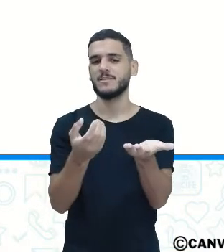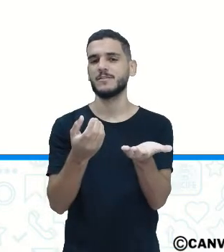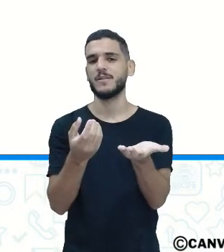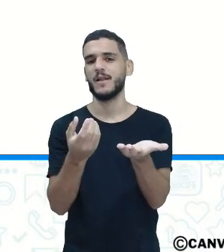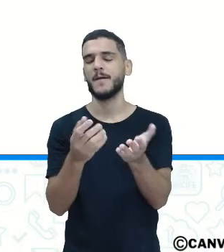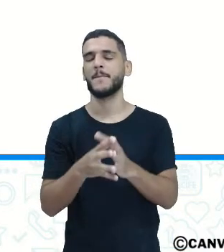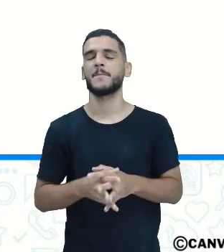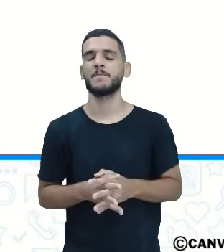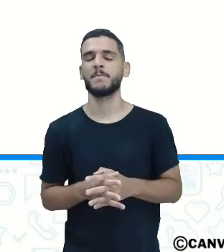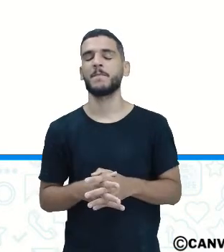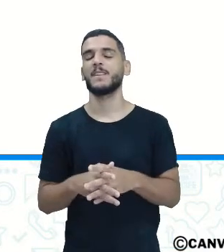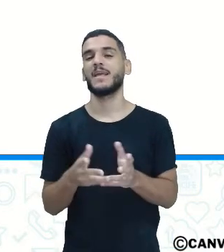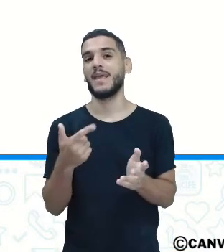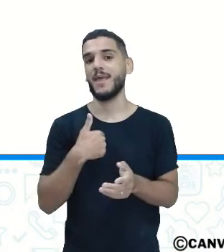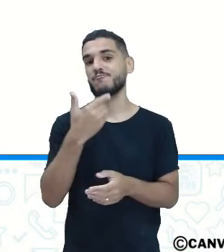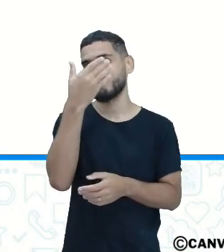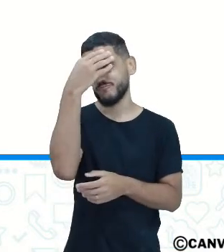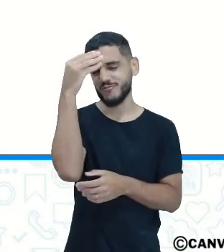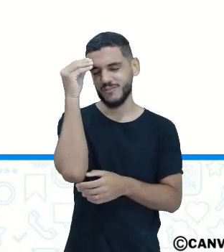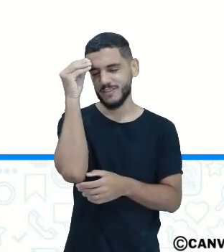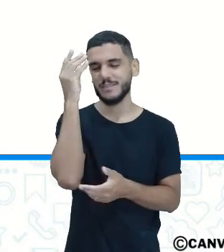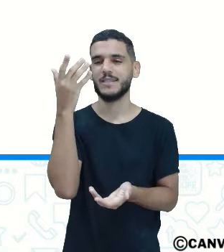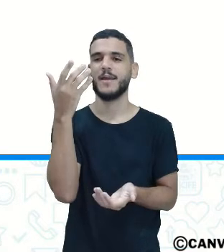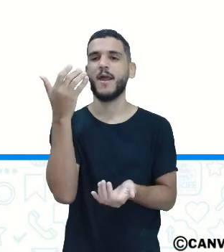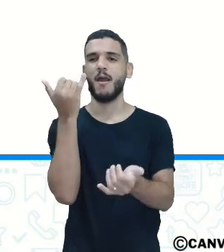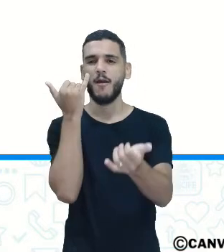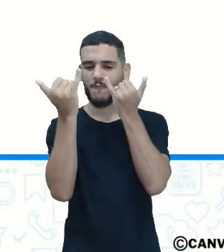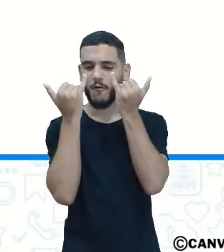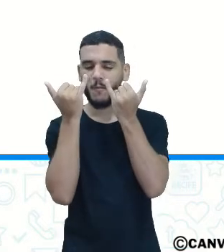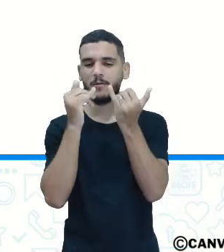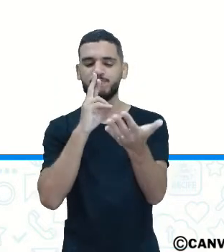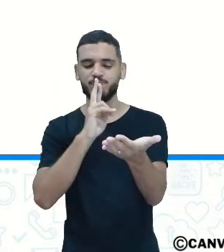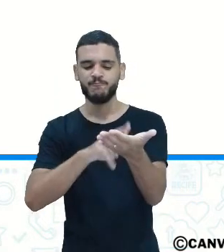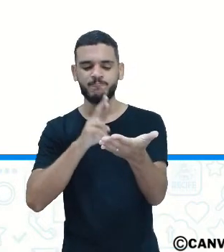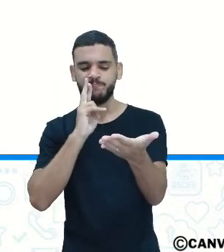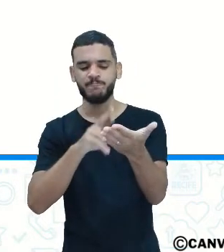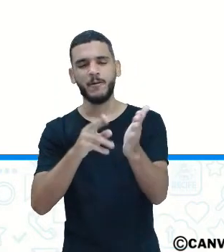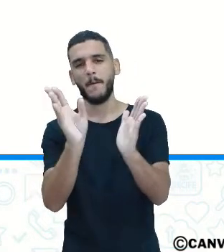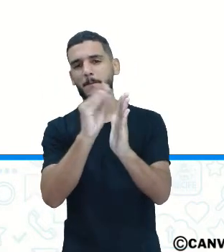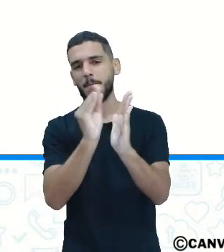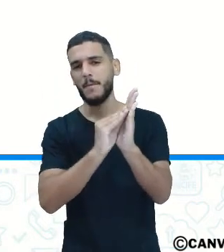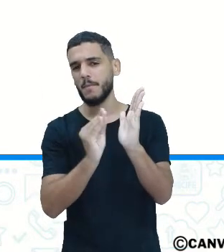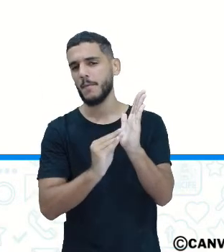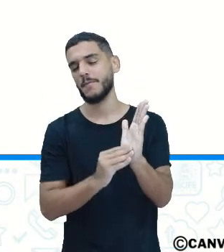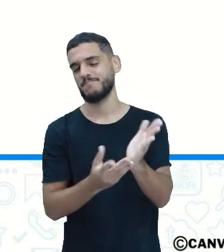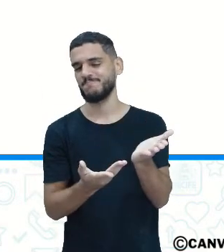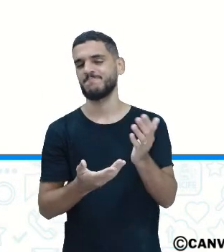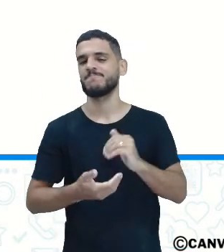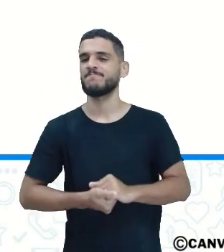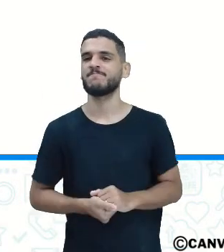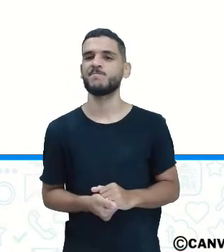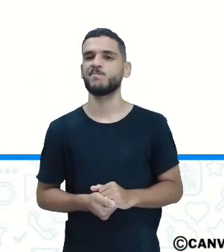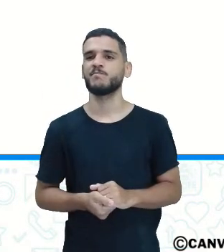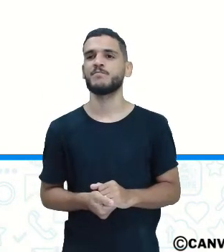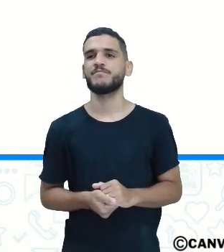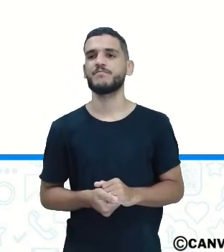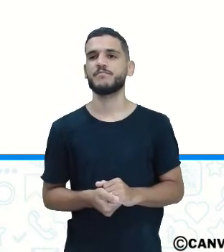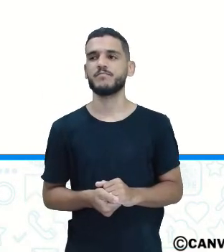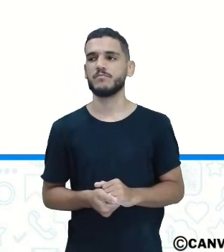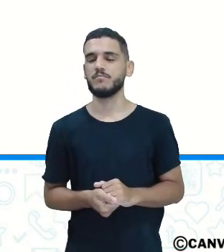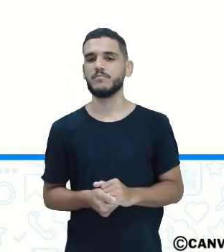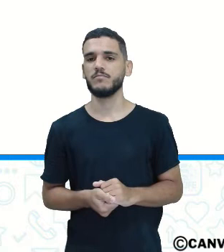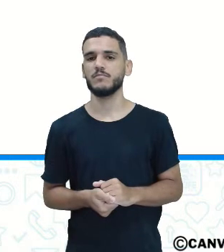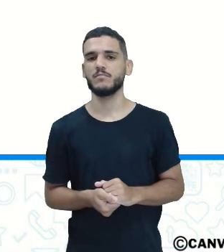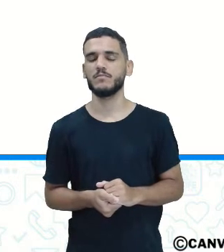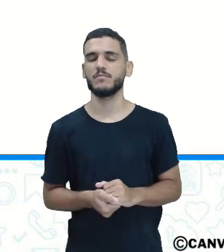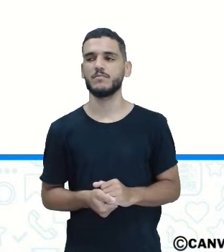em busca, eu vou acabar esquecendo. Os dados, as informações podem ficar perdidas, tá certo?